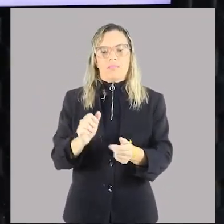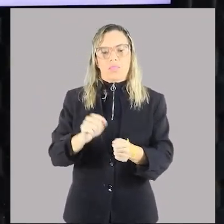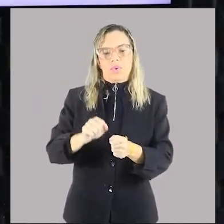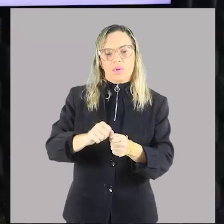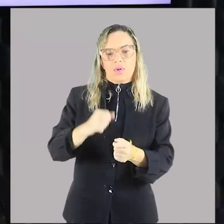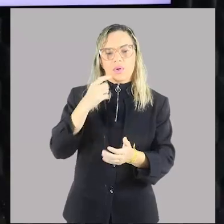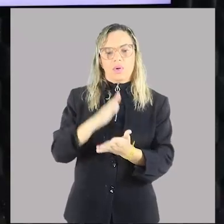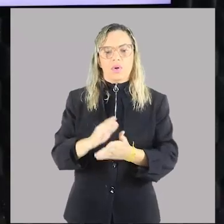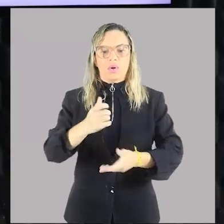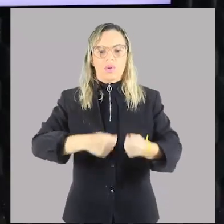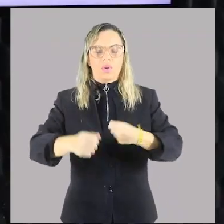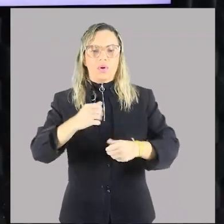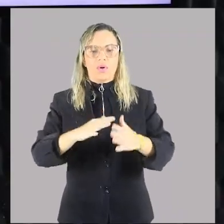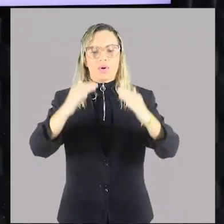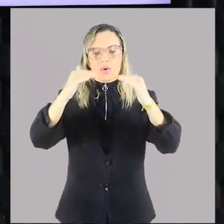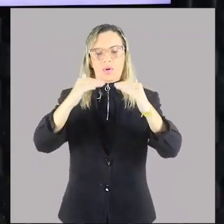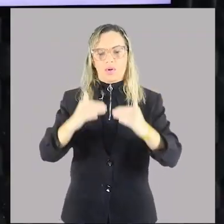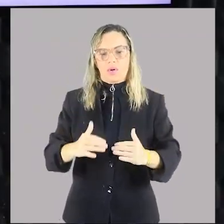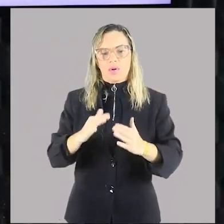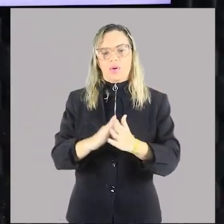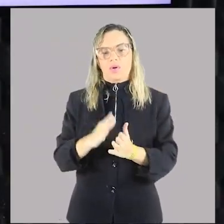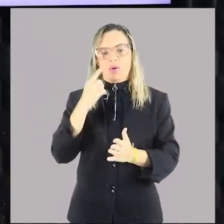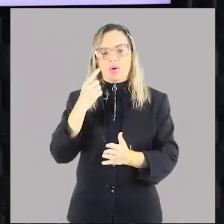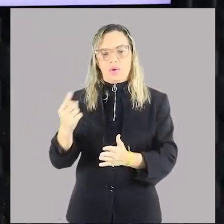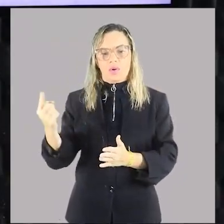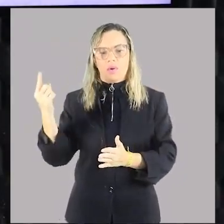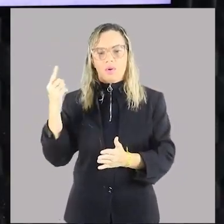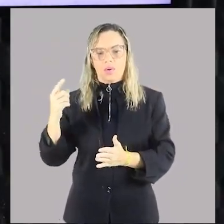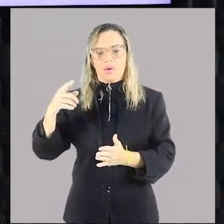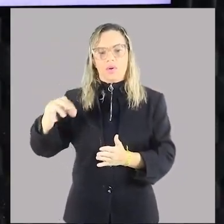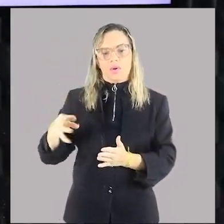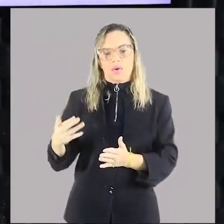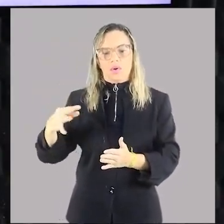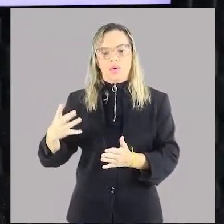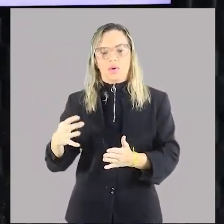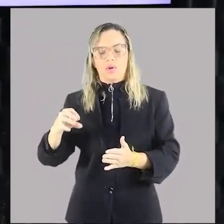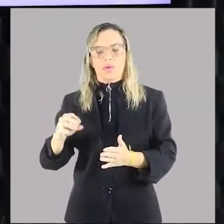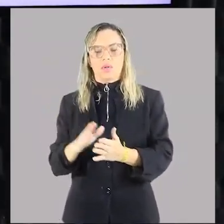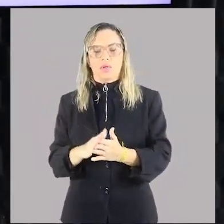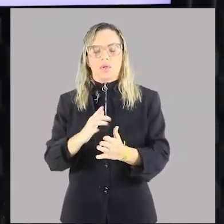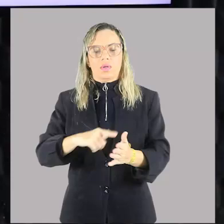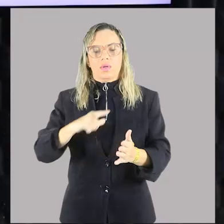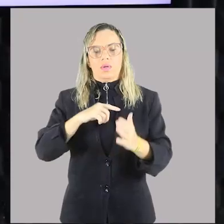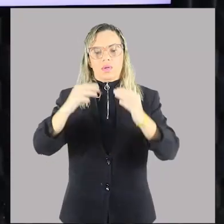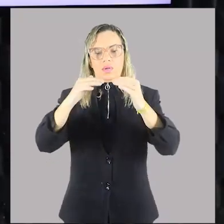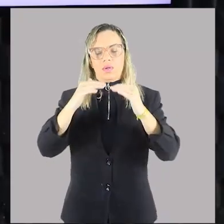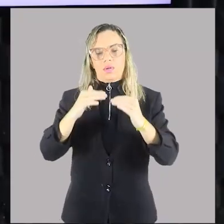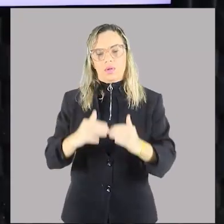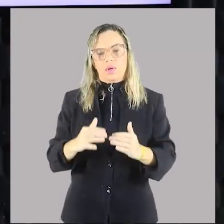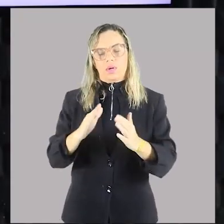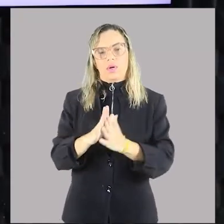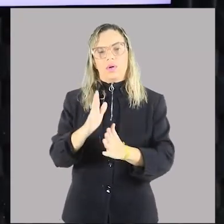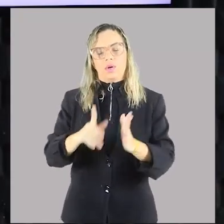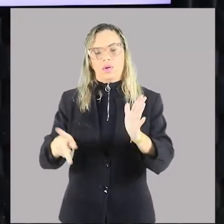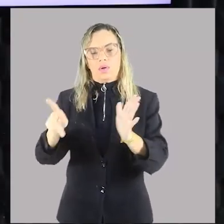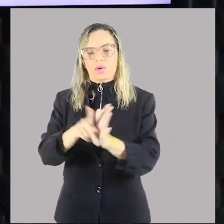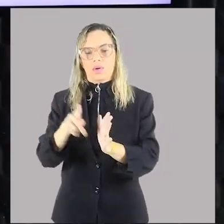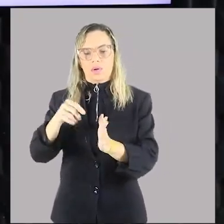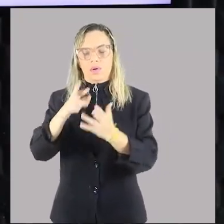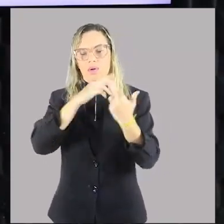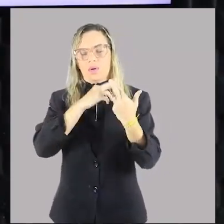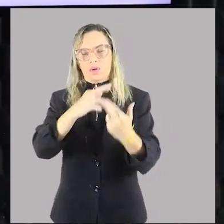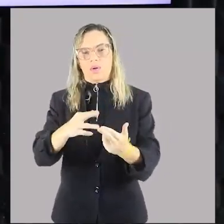sob os órgãos, na desconcentração, existe uma subordinação ou autotutela ou controle hierárquico. O